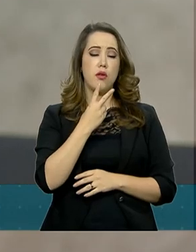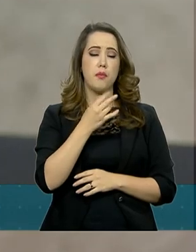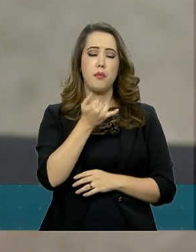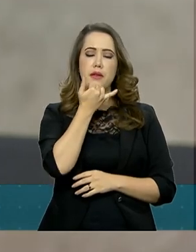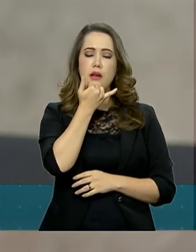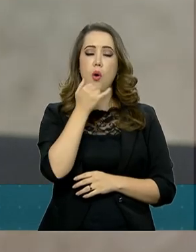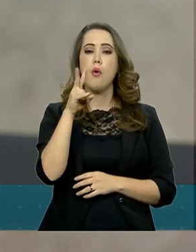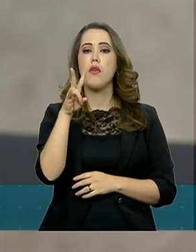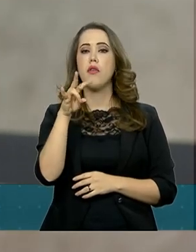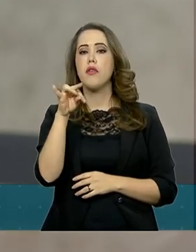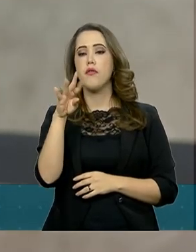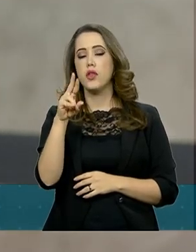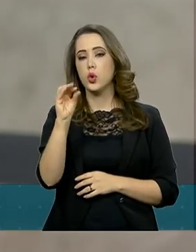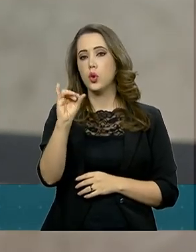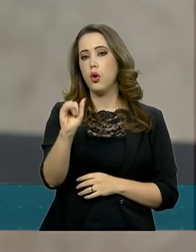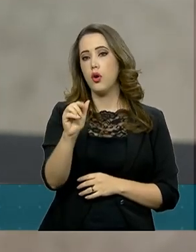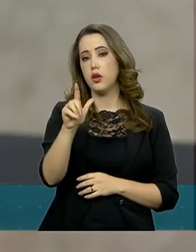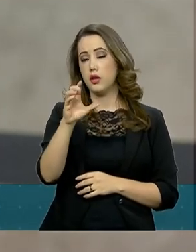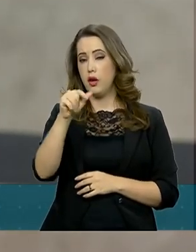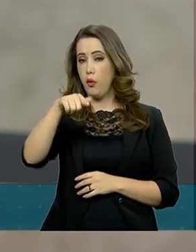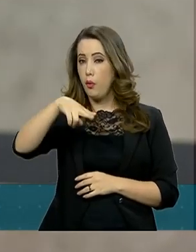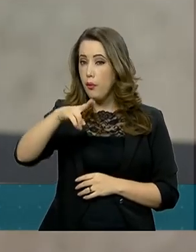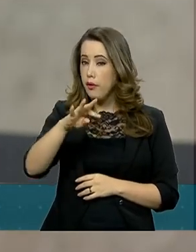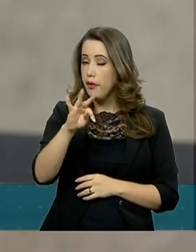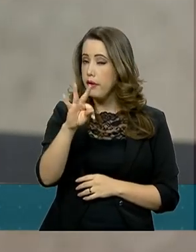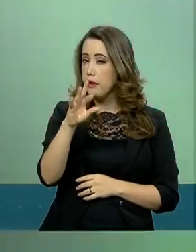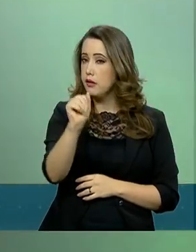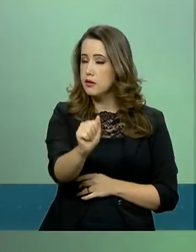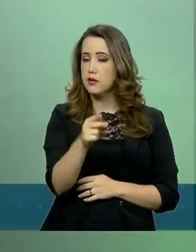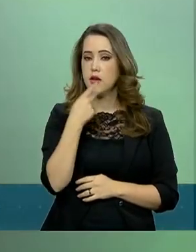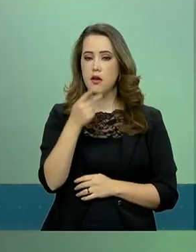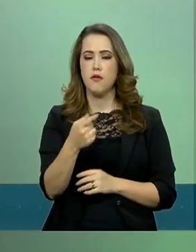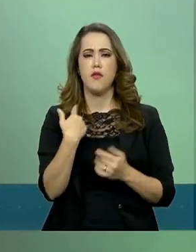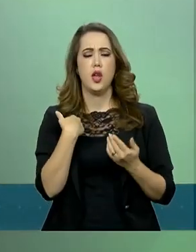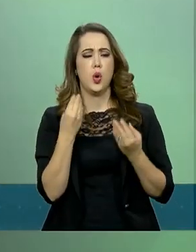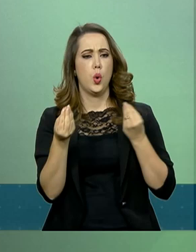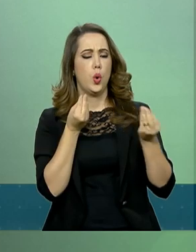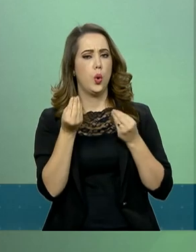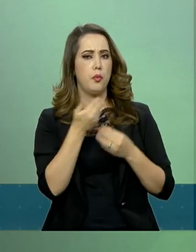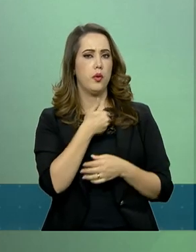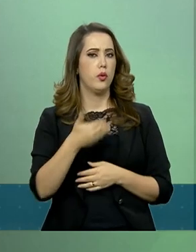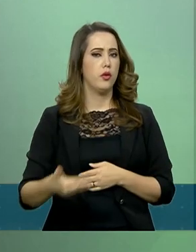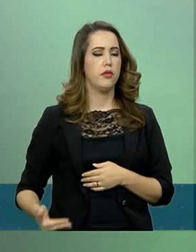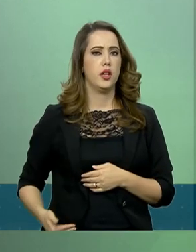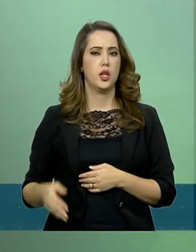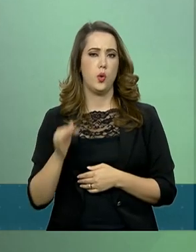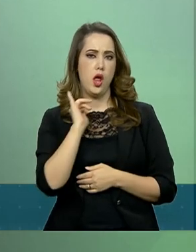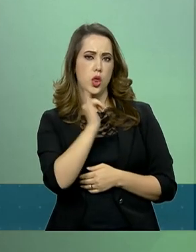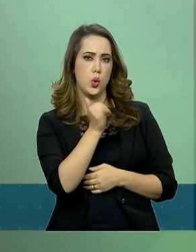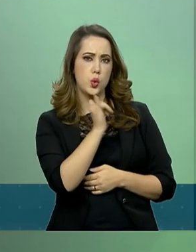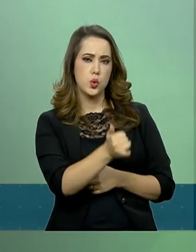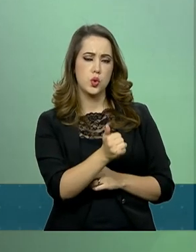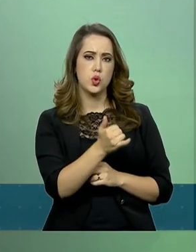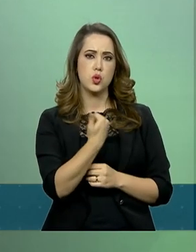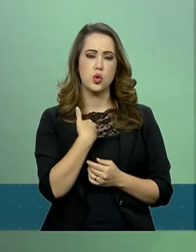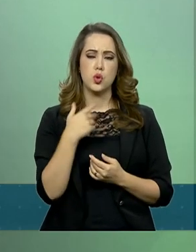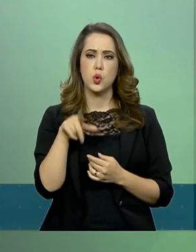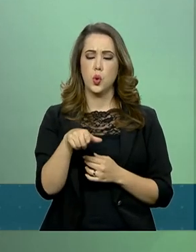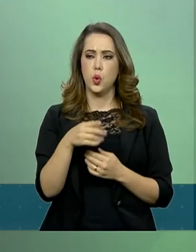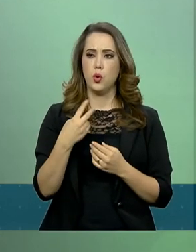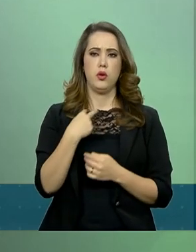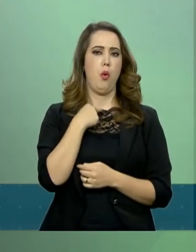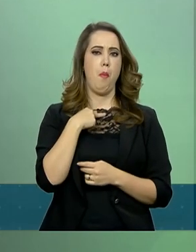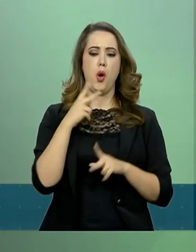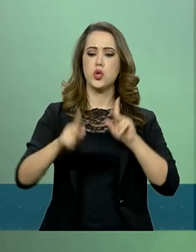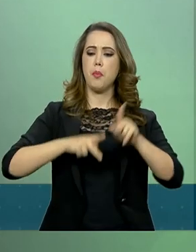trabalhou e pelo povo ele criticou segundo ele a medida anunciada que seria que excluiria o povo de inauguração